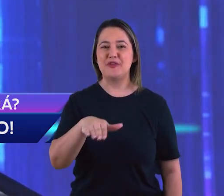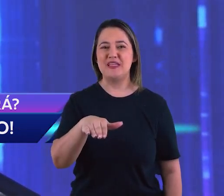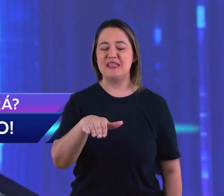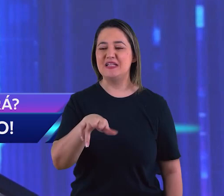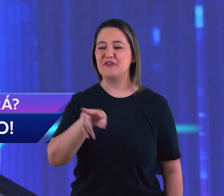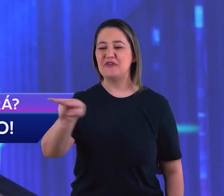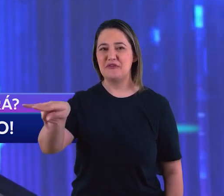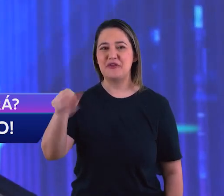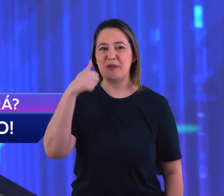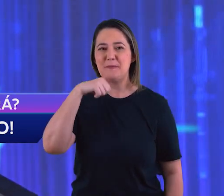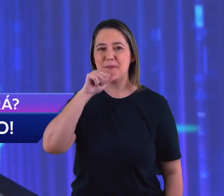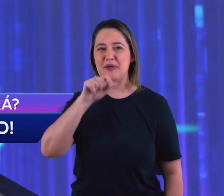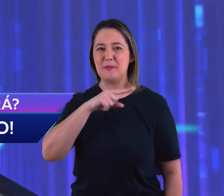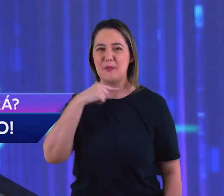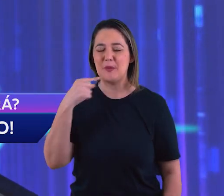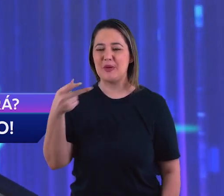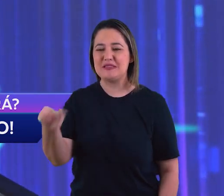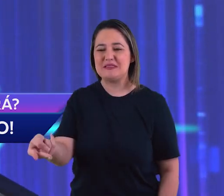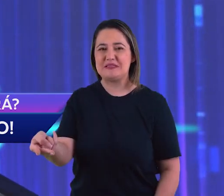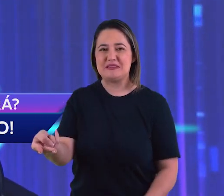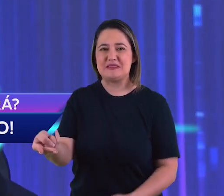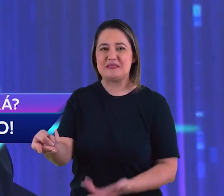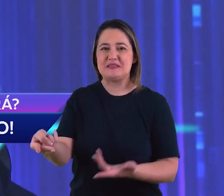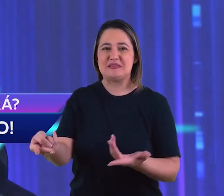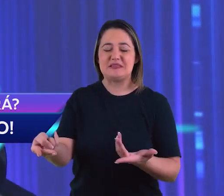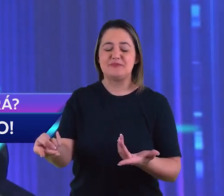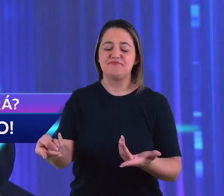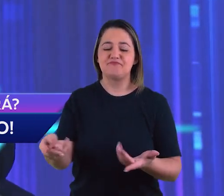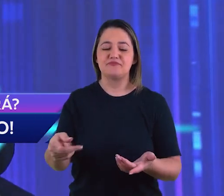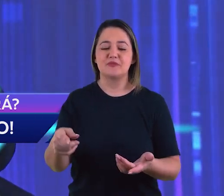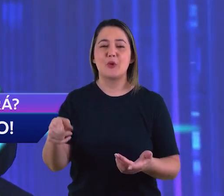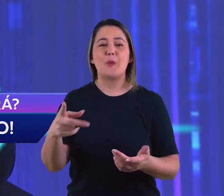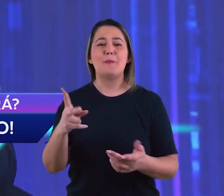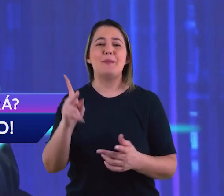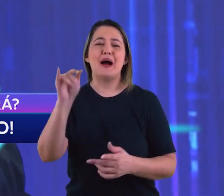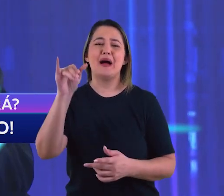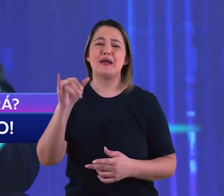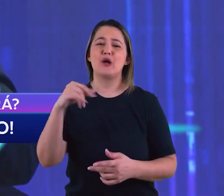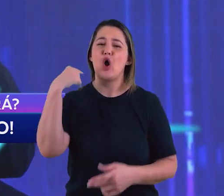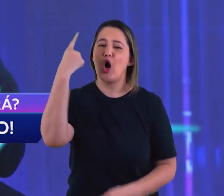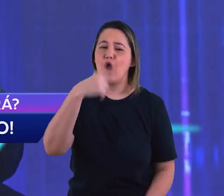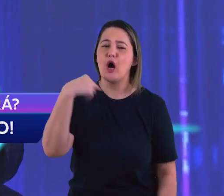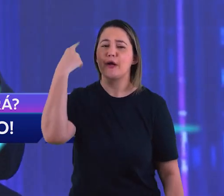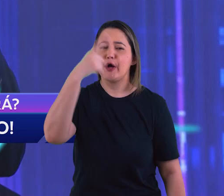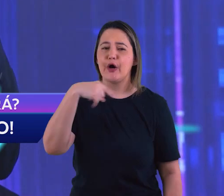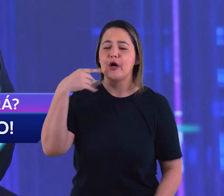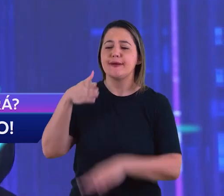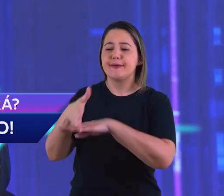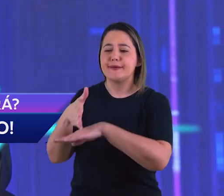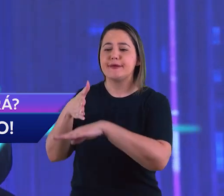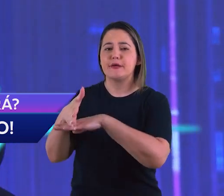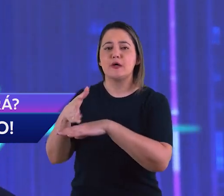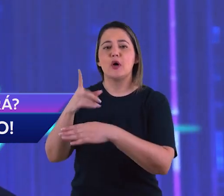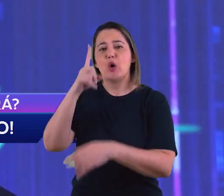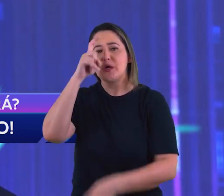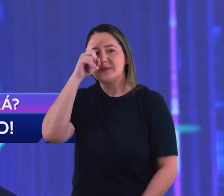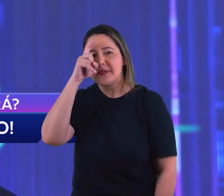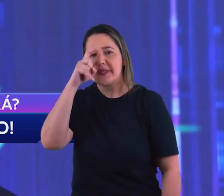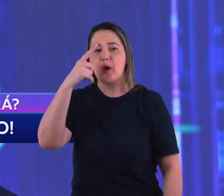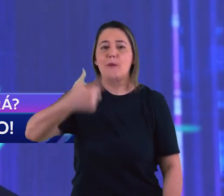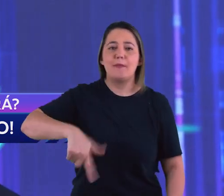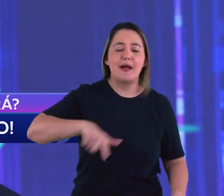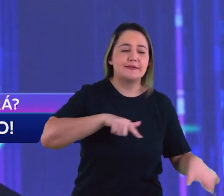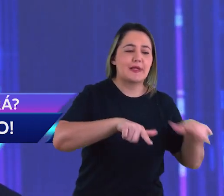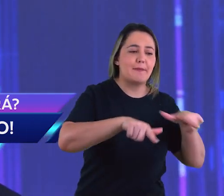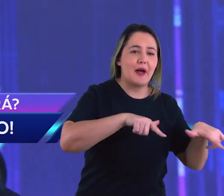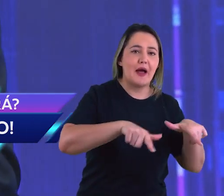vizinha. Durante todo o processo, o pai estava sendo consumido, horas e horas no hospital, tendo que dar conta do